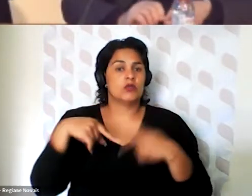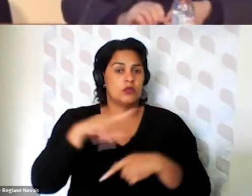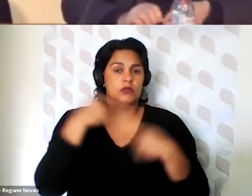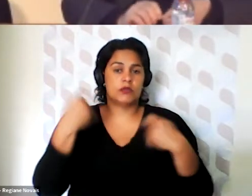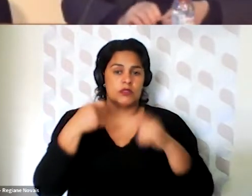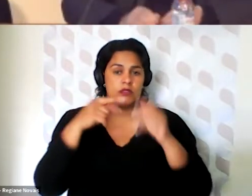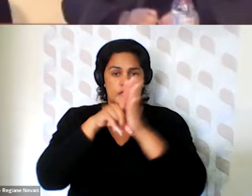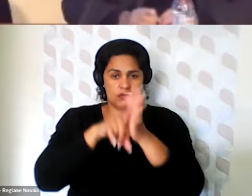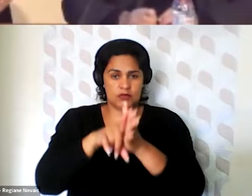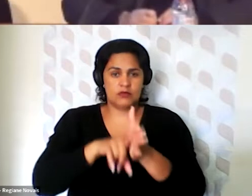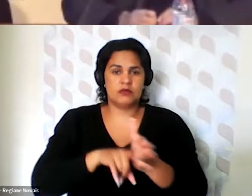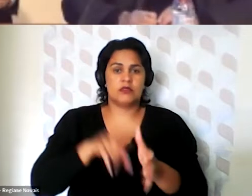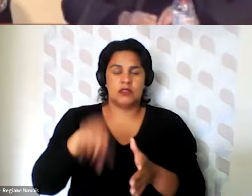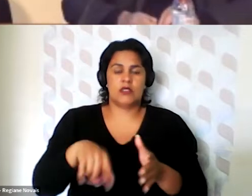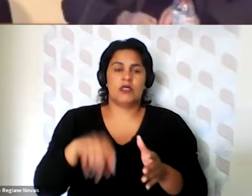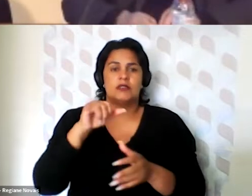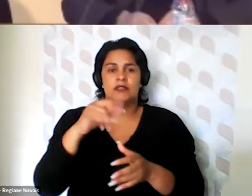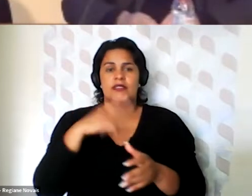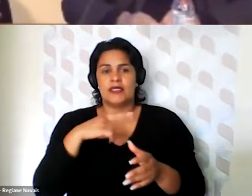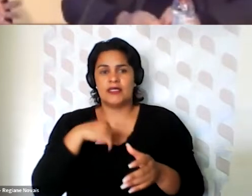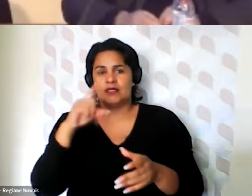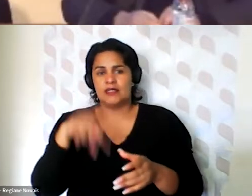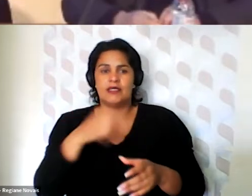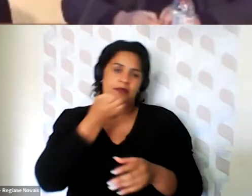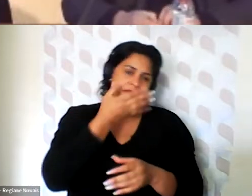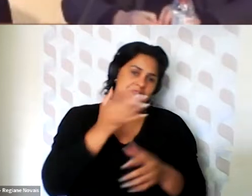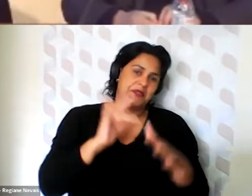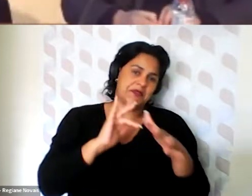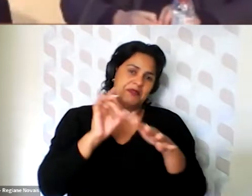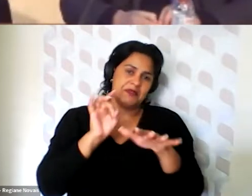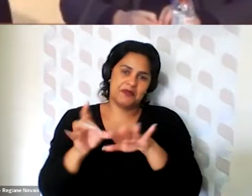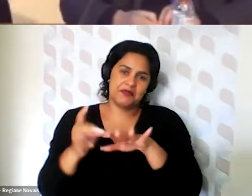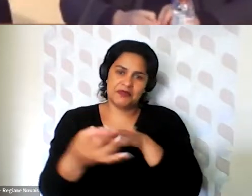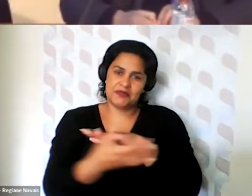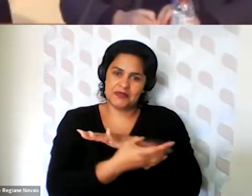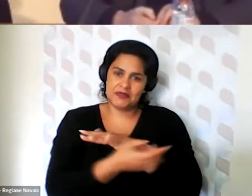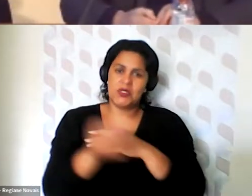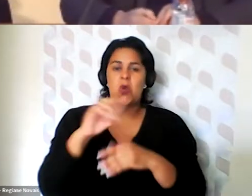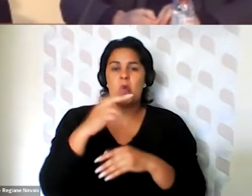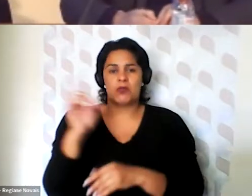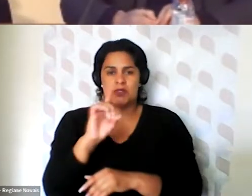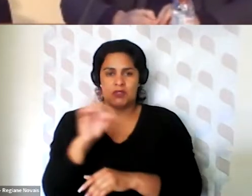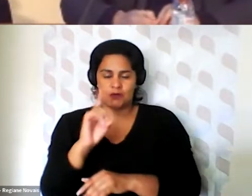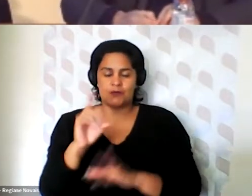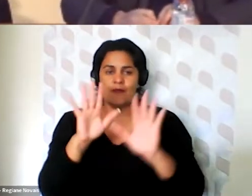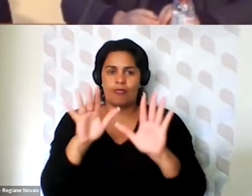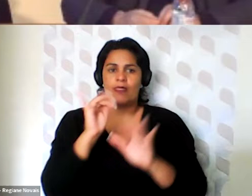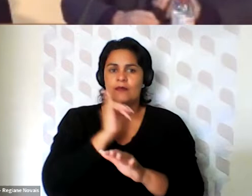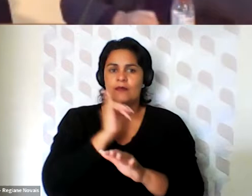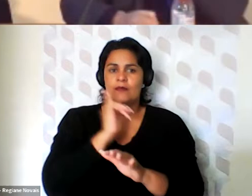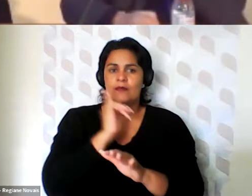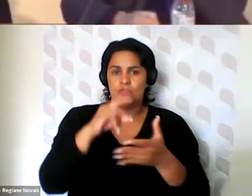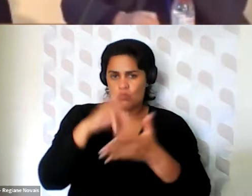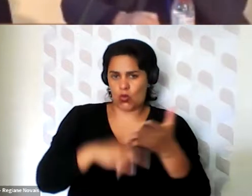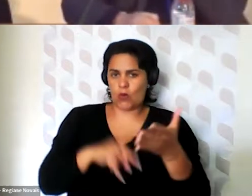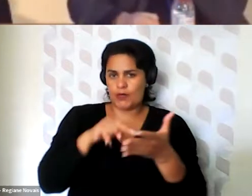que o México, a Colômbia, a Costa Rica são todos membros da OCDE, então já tem aí alguma coisa estranha. Mas por que se fala isso? Porque originalmente era o Clube dos